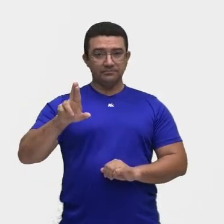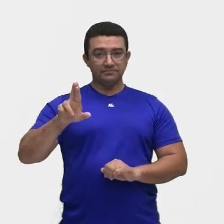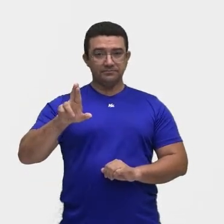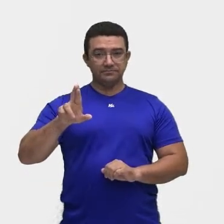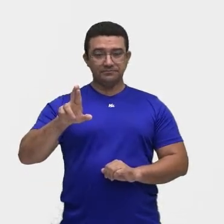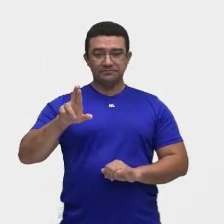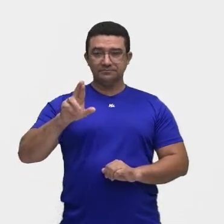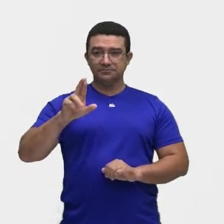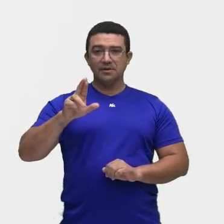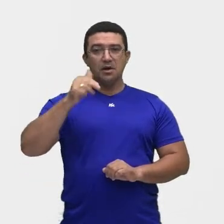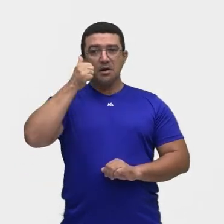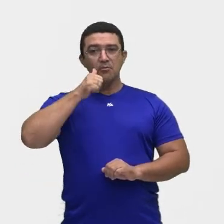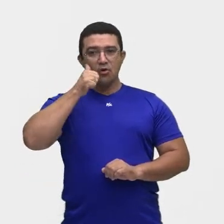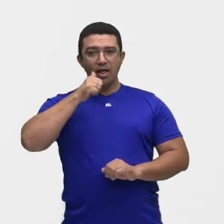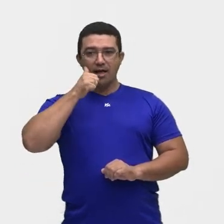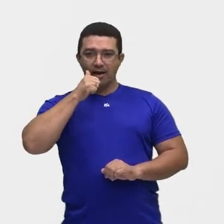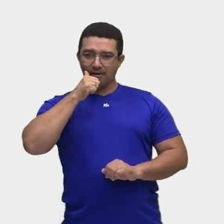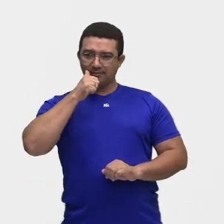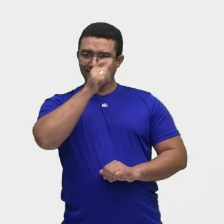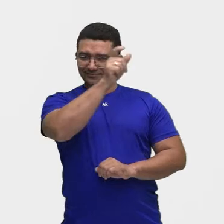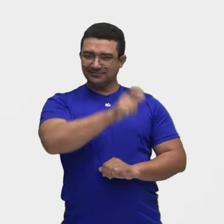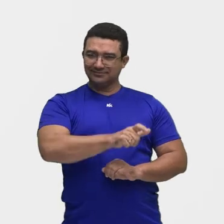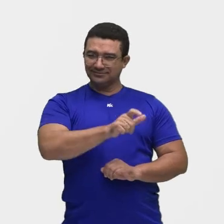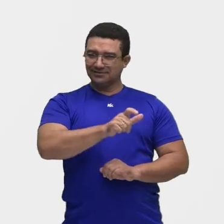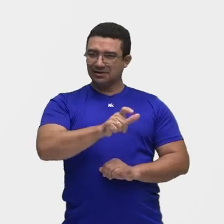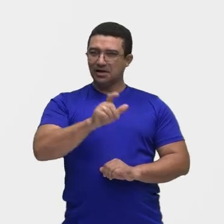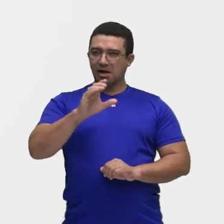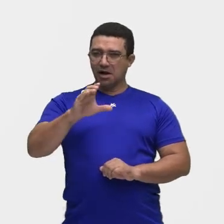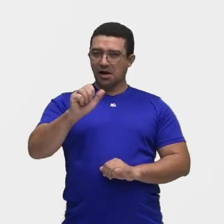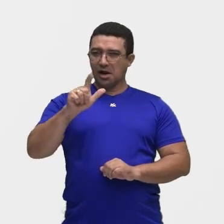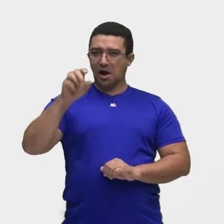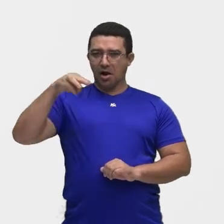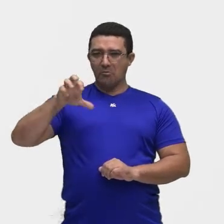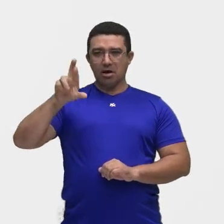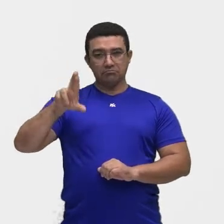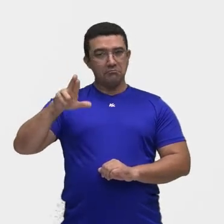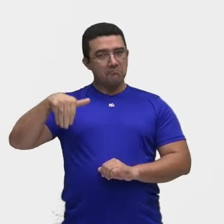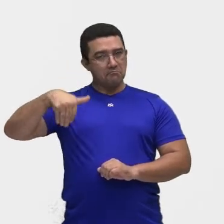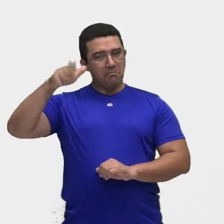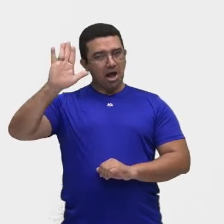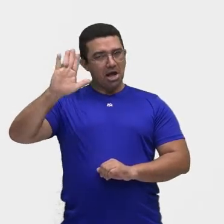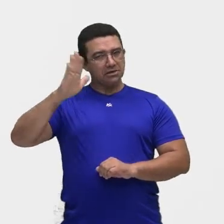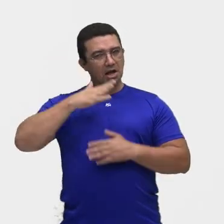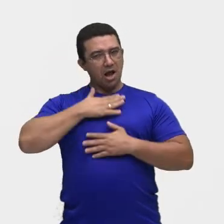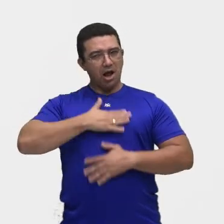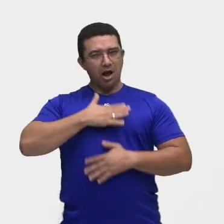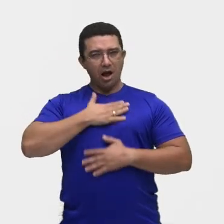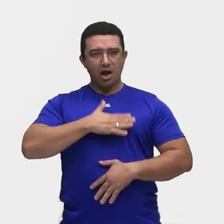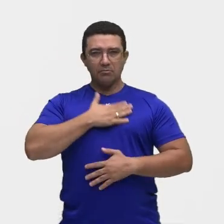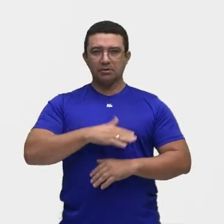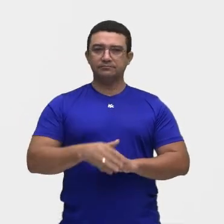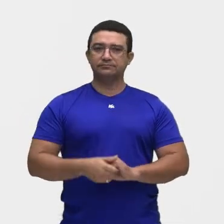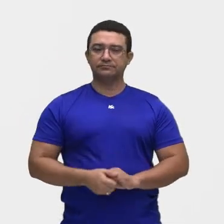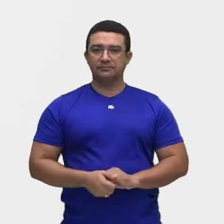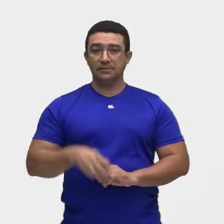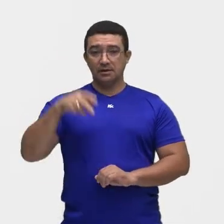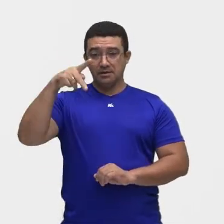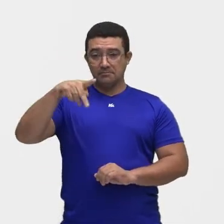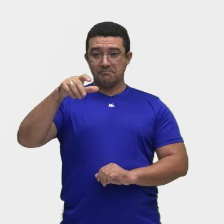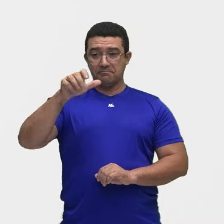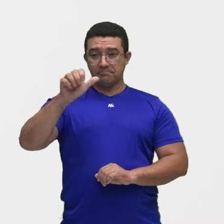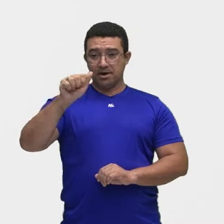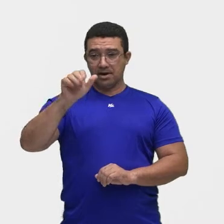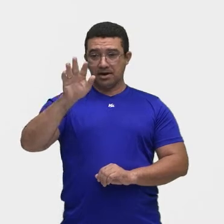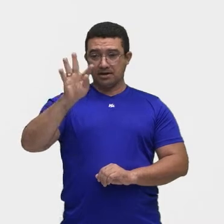que ela ficou o que com meditation? Mais calma. Calmer. Quem mais que nós temos? Patient, também que ela ficou mais